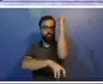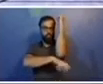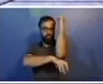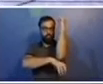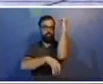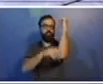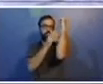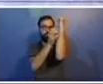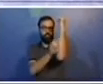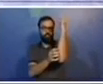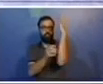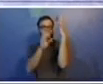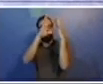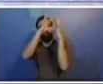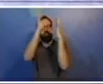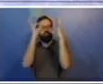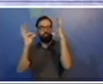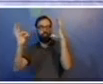caules e folhas.